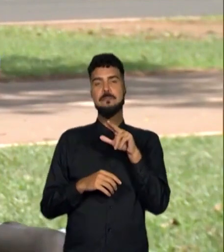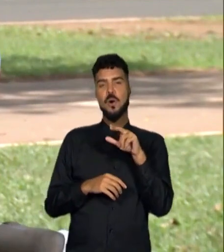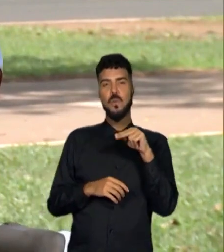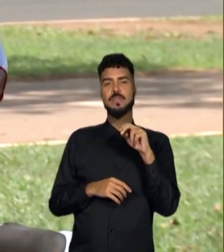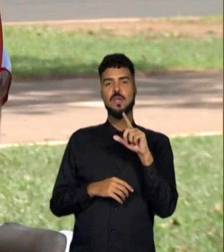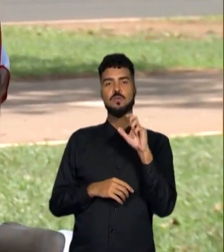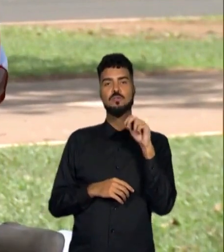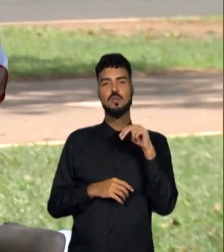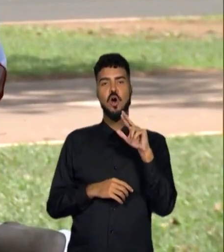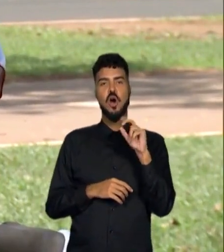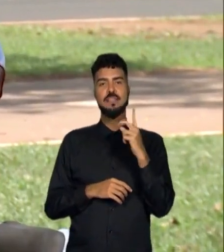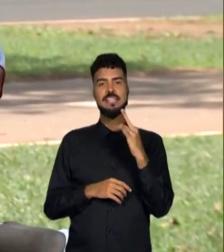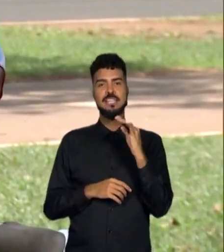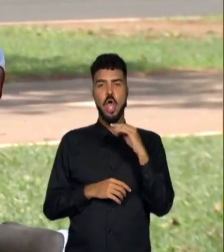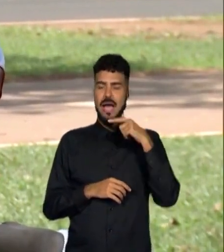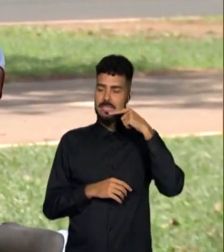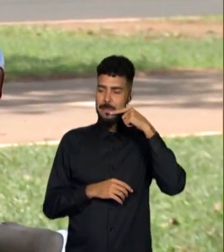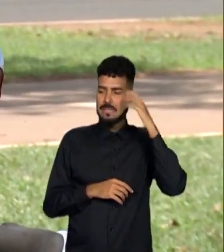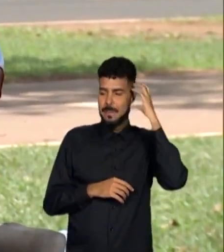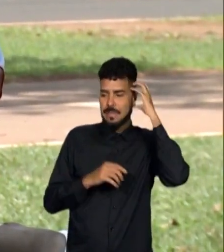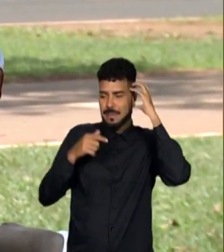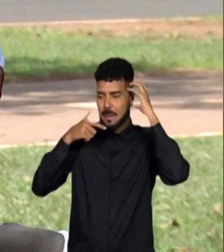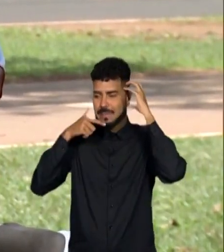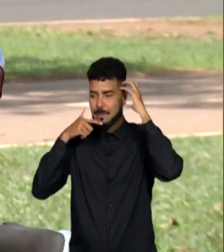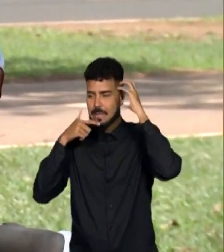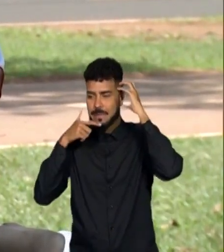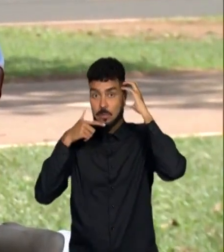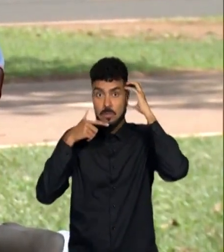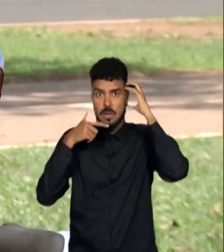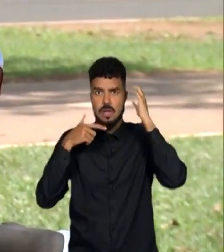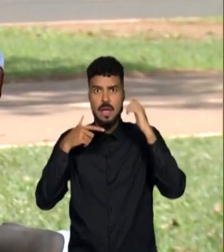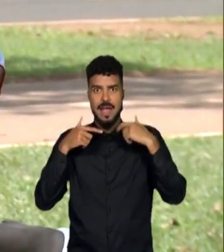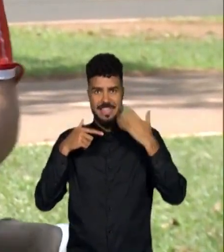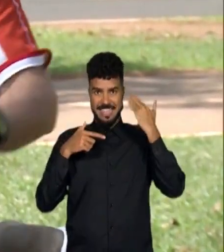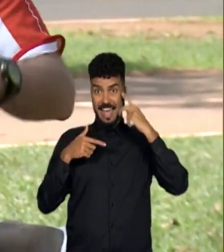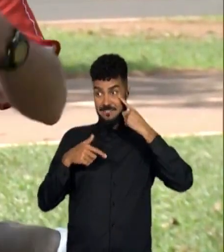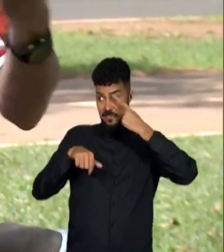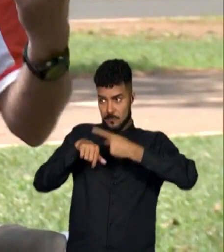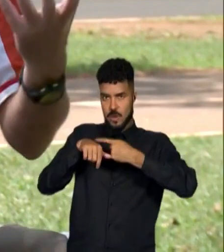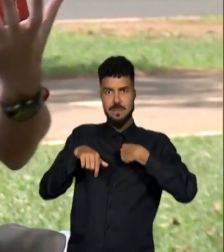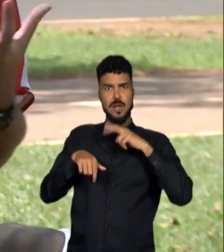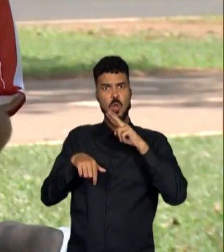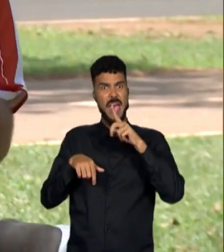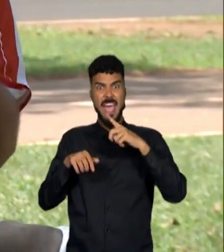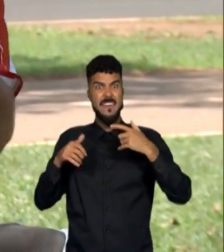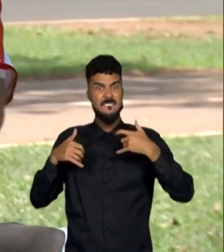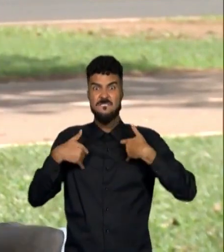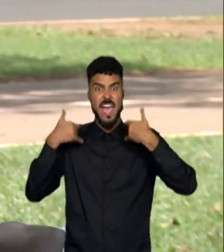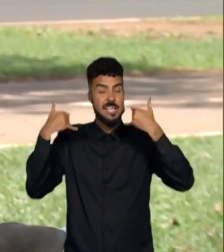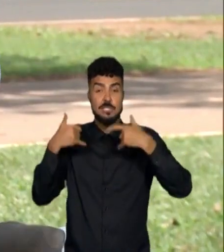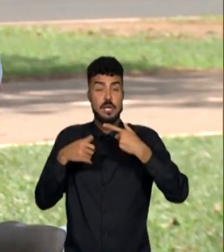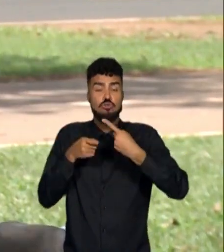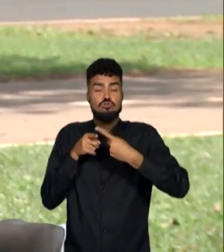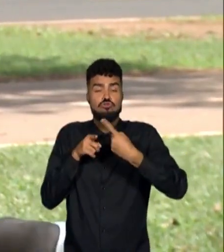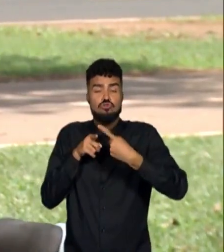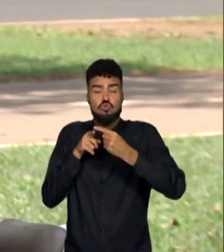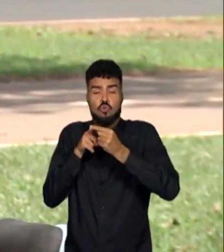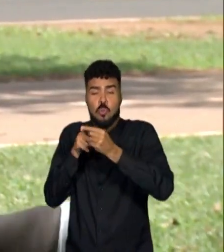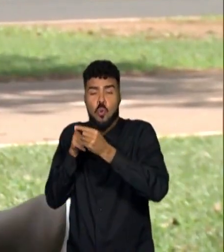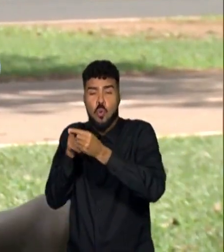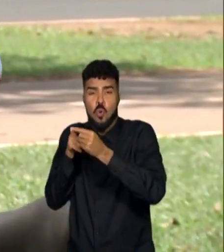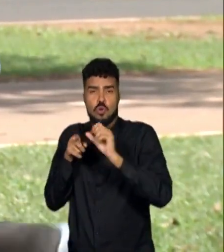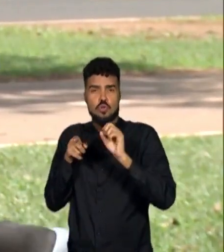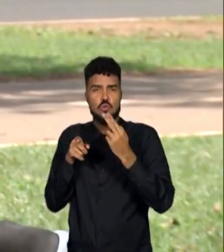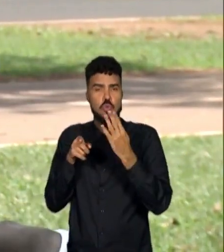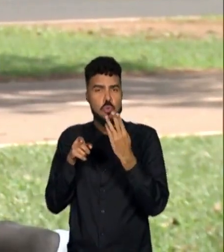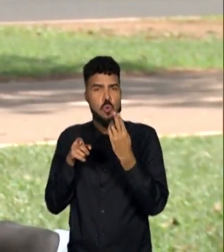que presenciou os festejos na época, ele conta que era uma festa dos subúrbios. Os subúrbios se identificaram com aqueles